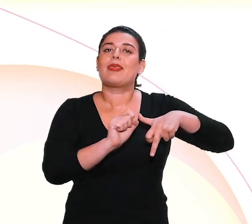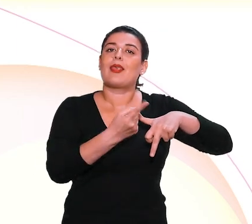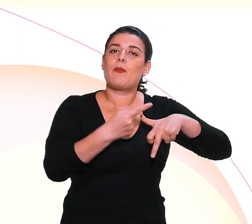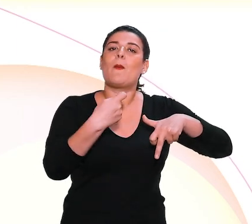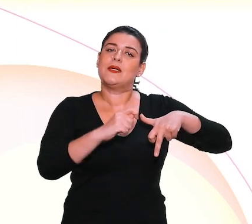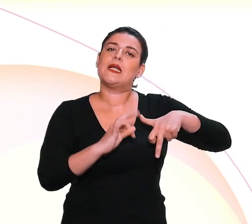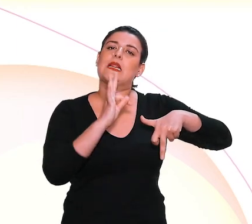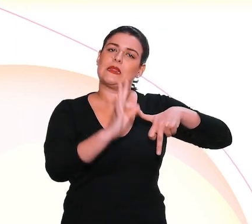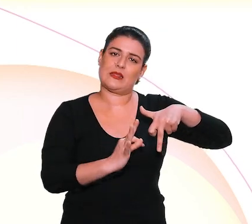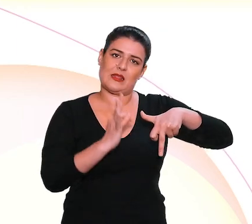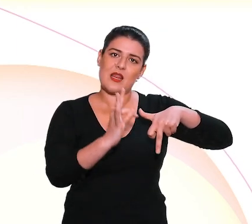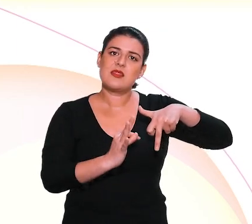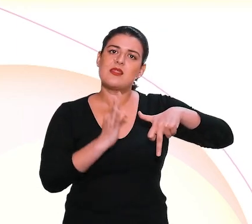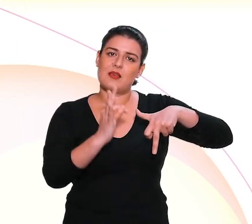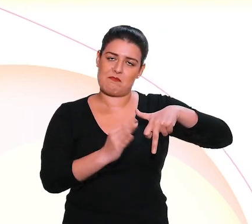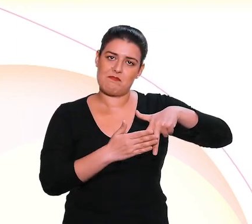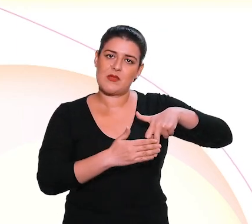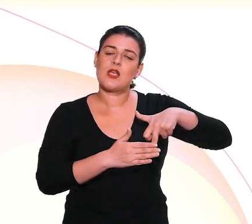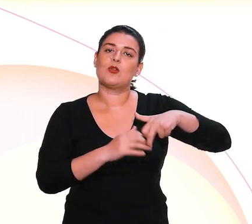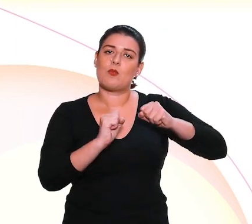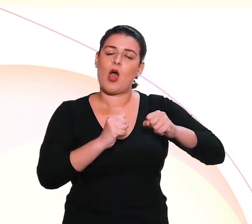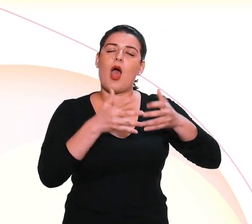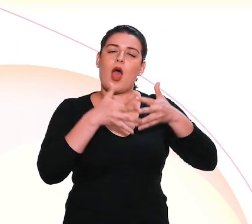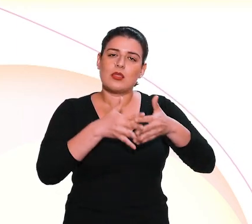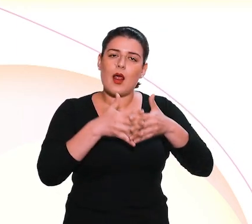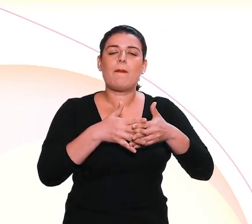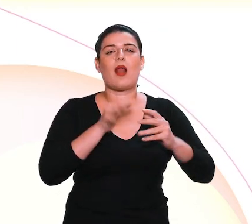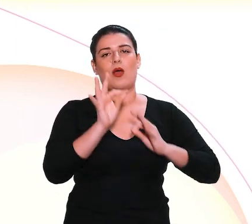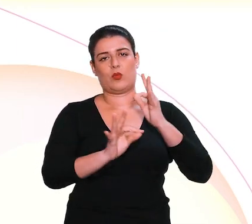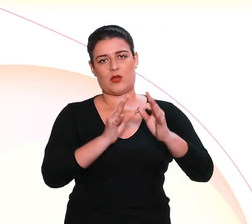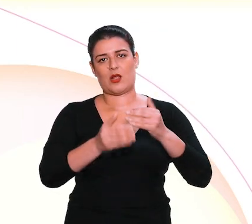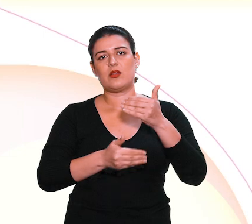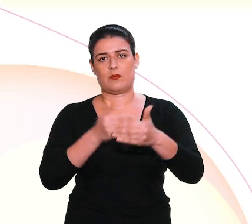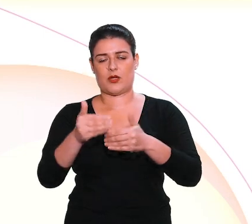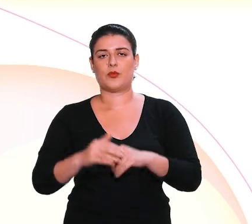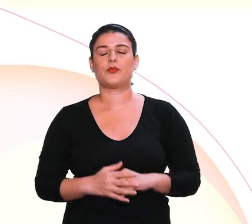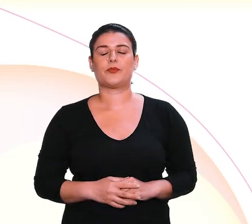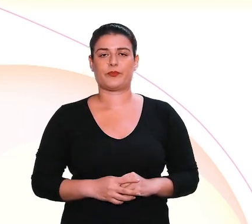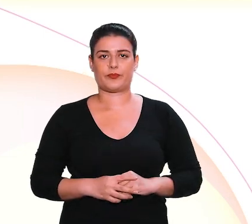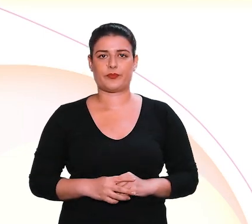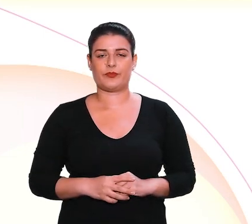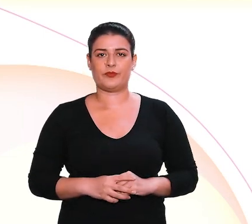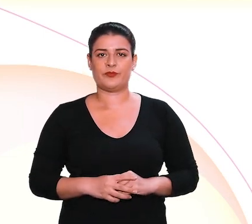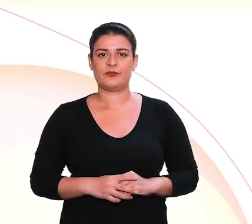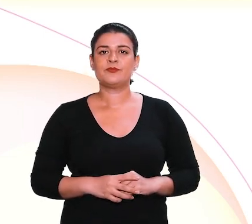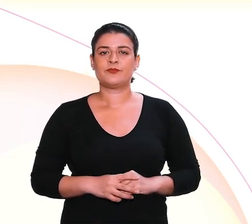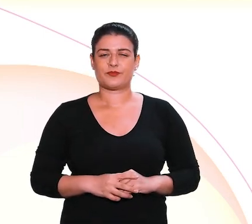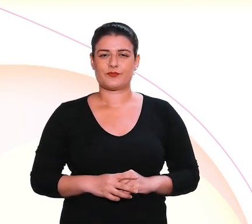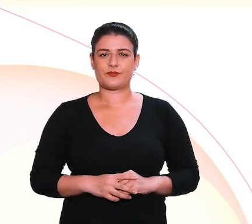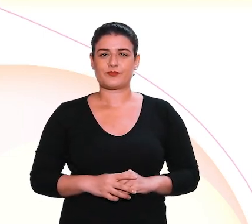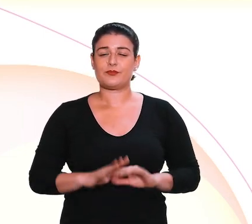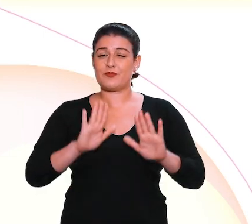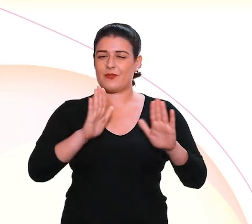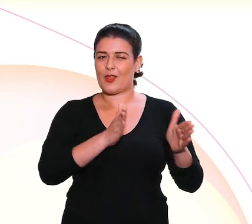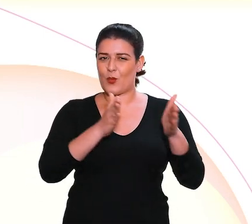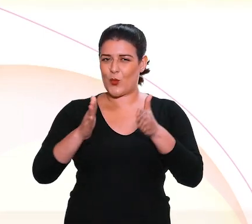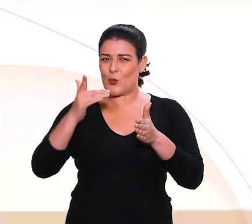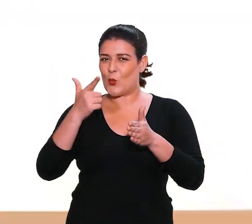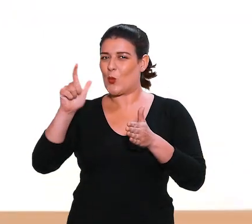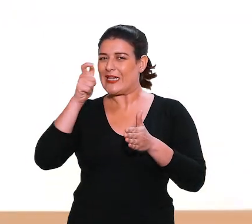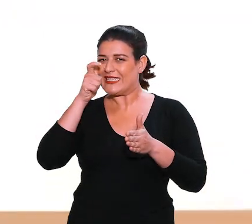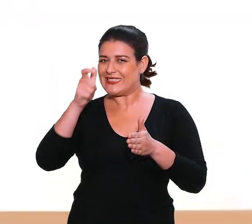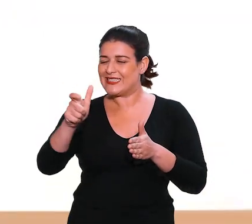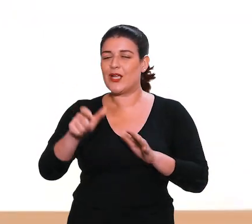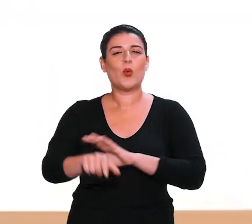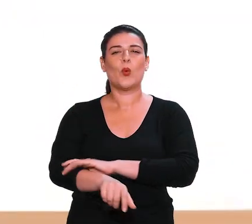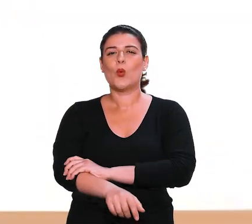foi fraturado, e que pode causar também uma complicação no seu tratamento. Mas a parte mais interessante para a gente, com